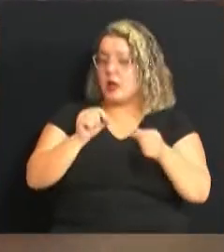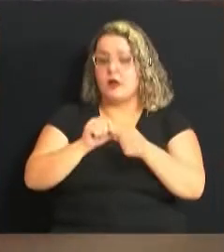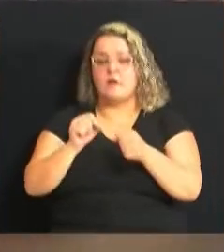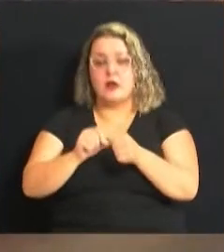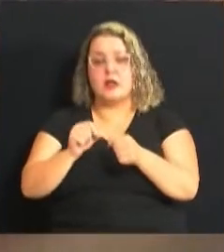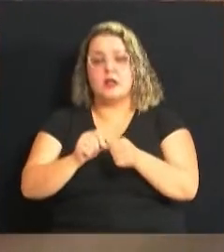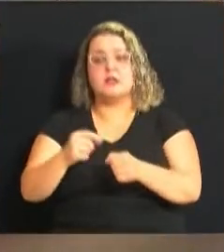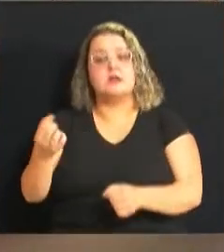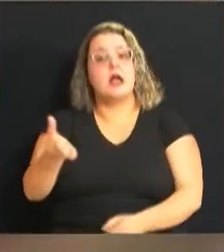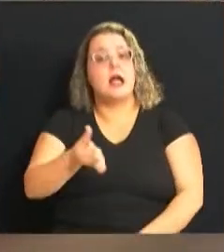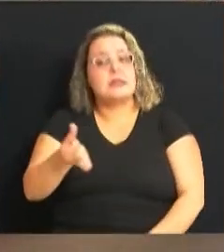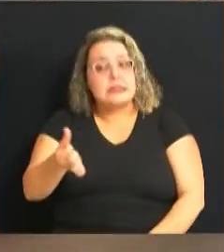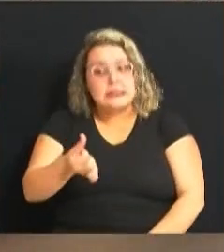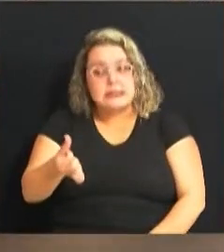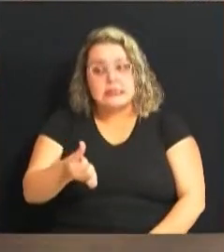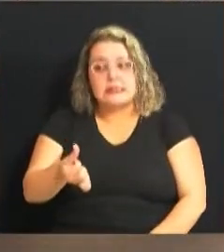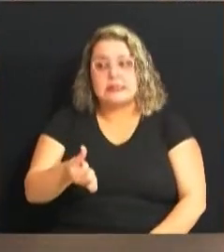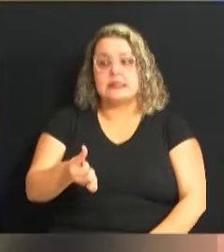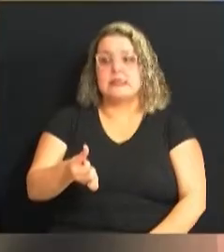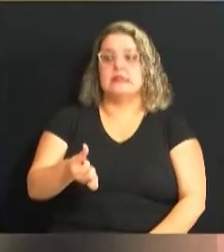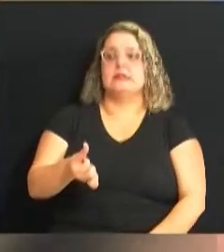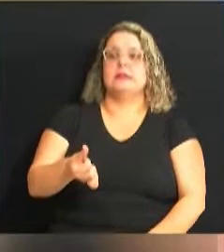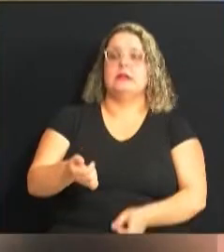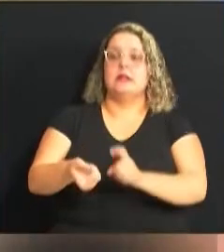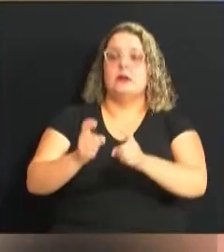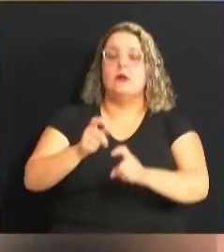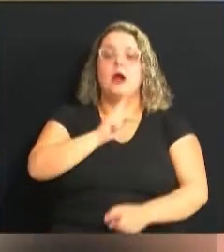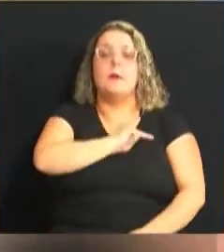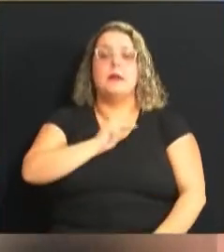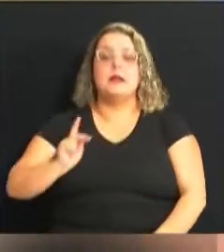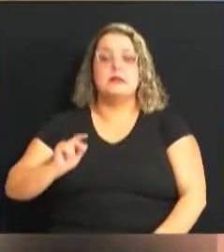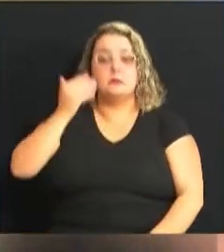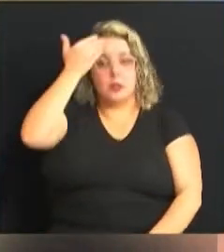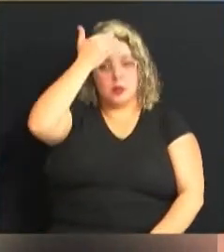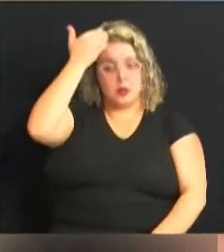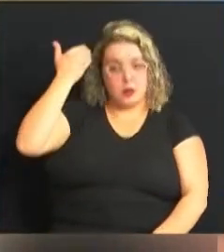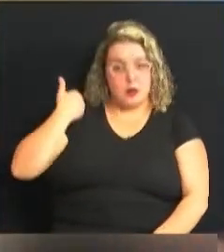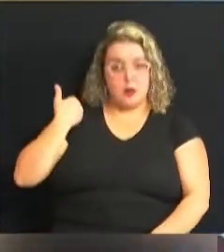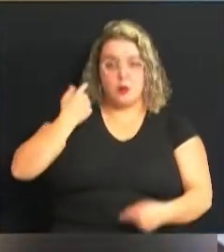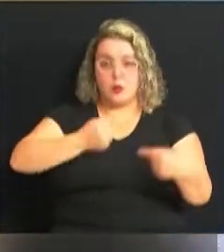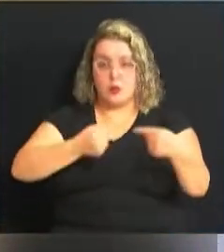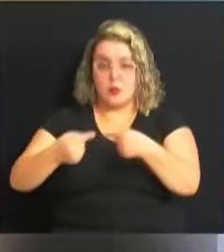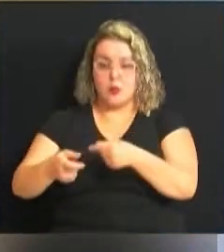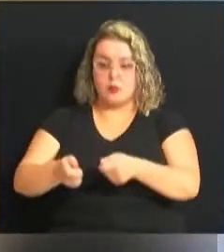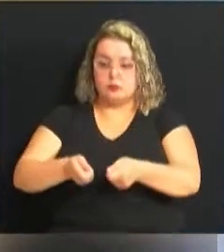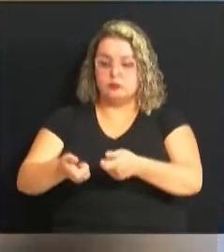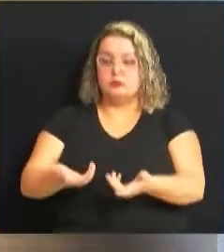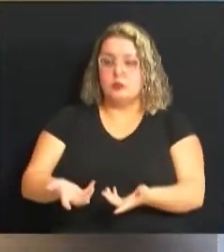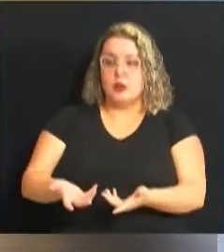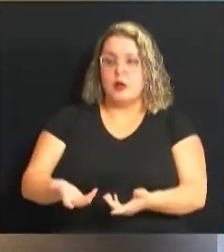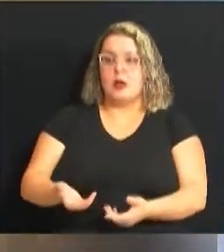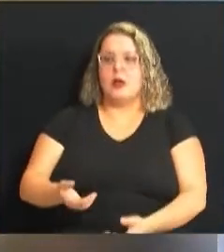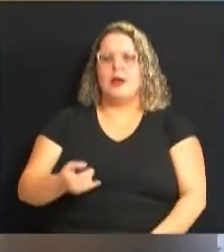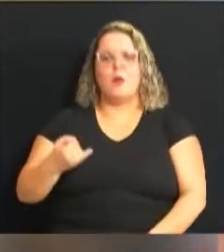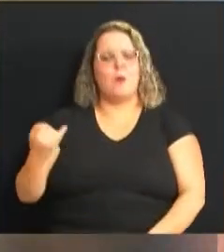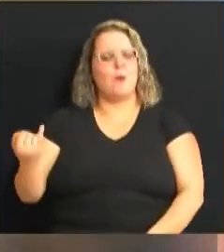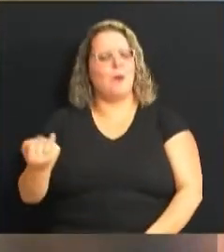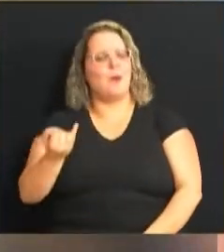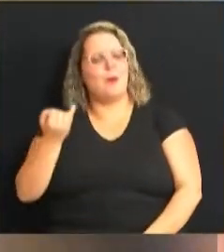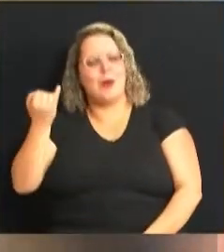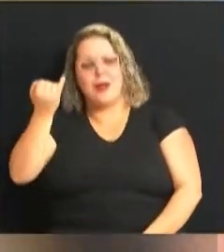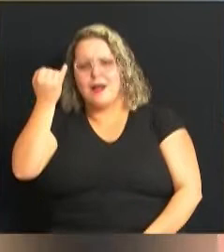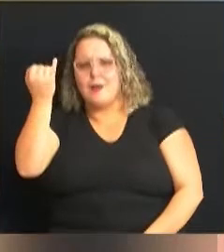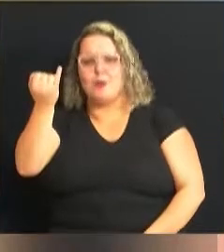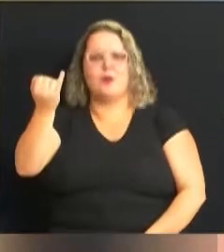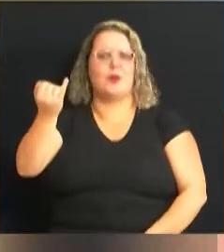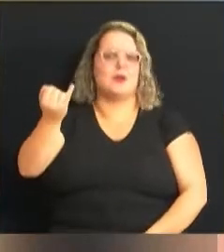Juventude realizou sua sexta reunião. A presidente da comissão, Débora Palermo, comandou o debate. Extrema